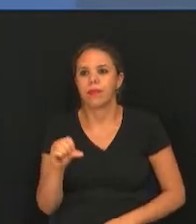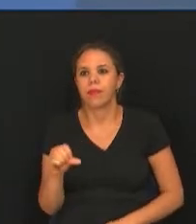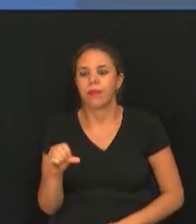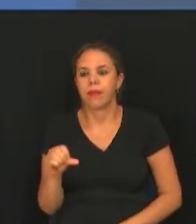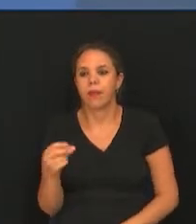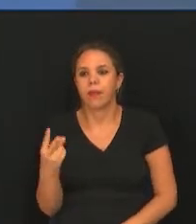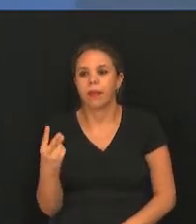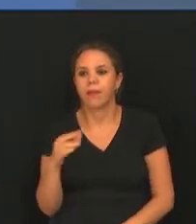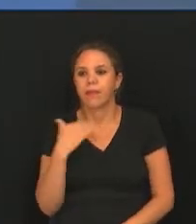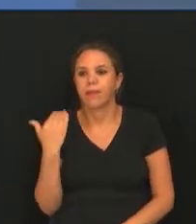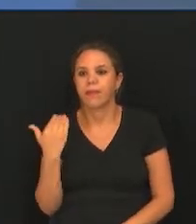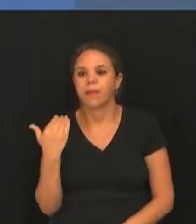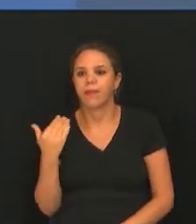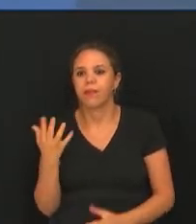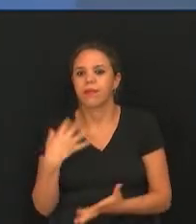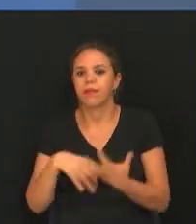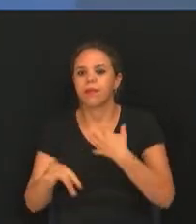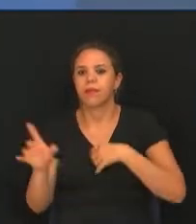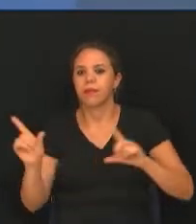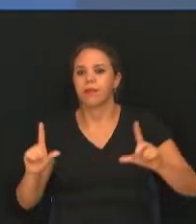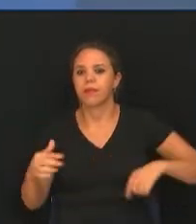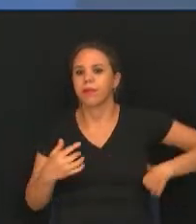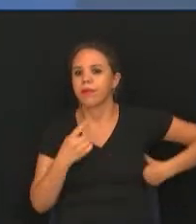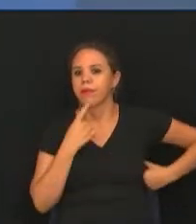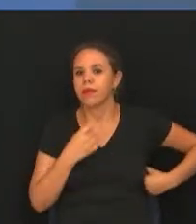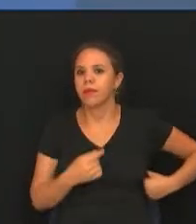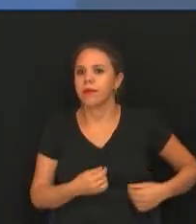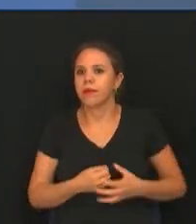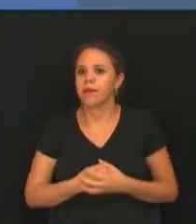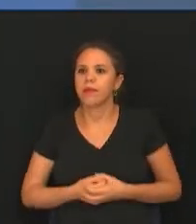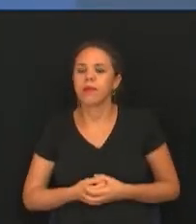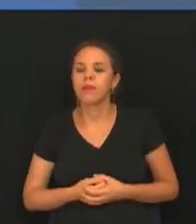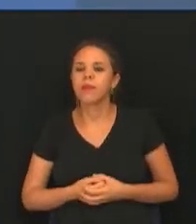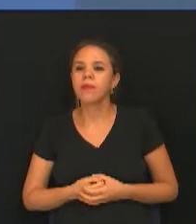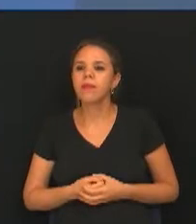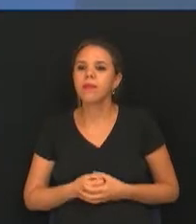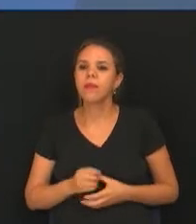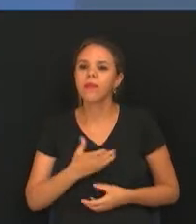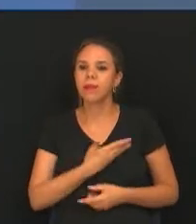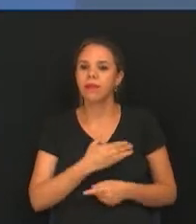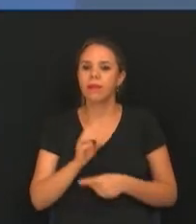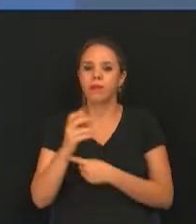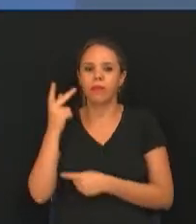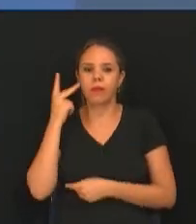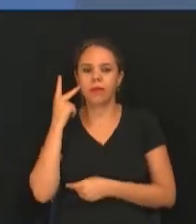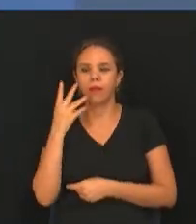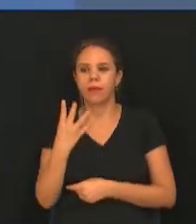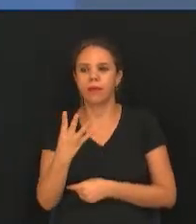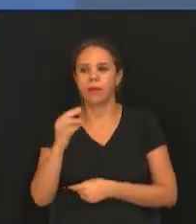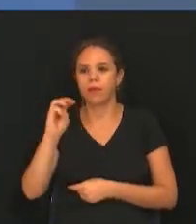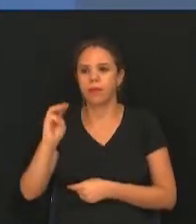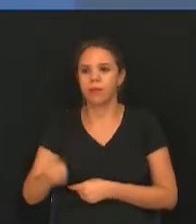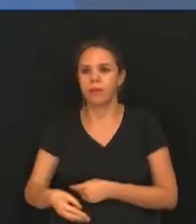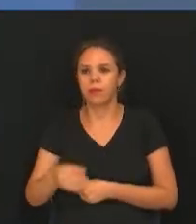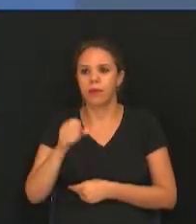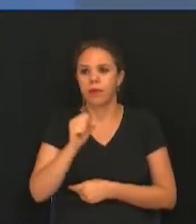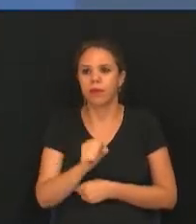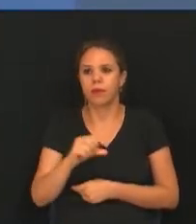641.902 óbitos, e ficam aqui as condolências da TV Câmara Campinas. No estado de São Paulo, são